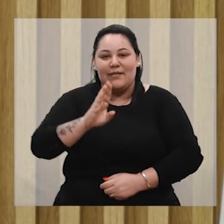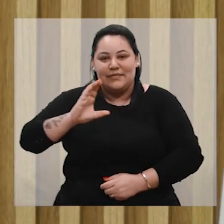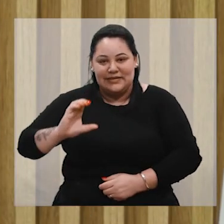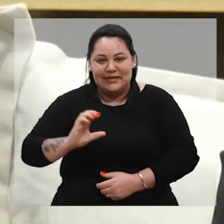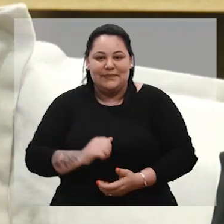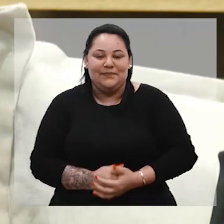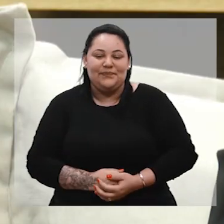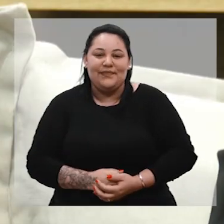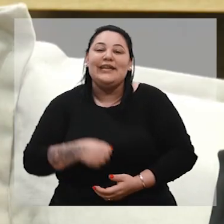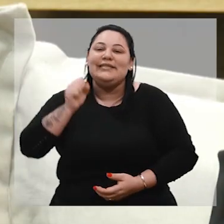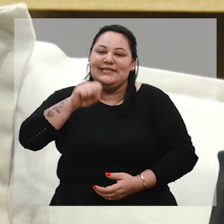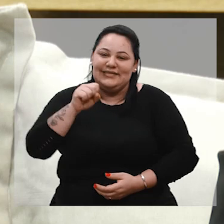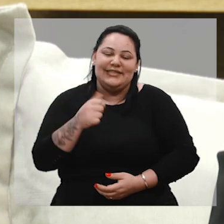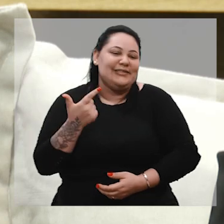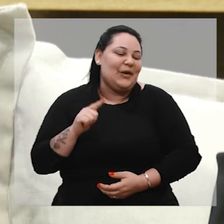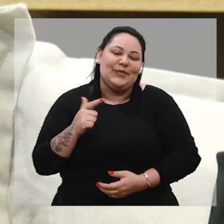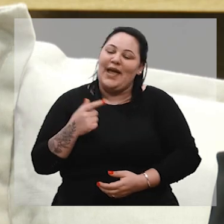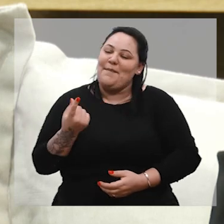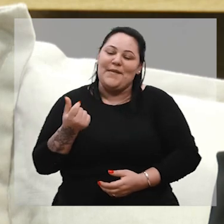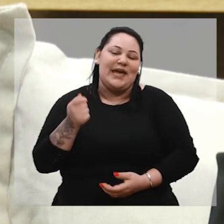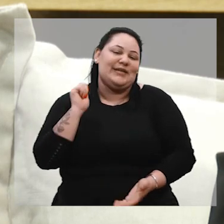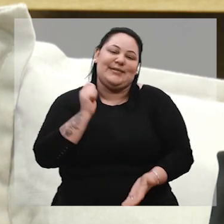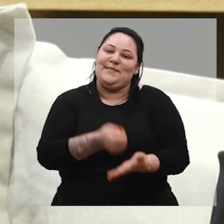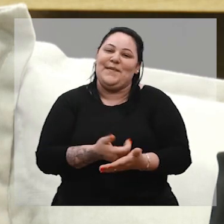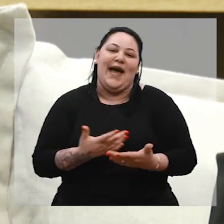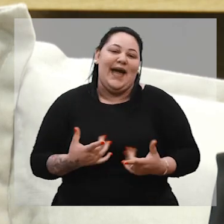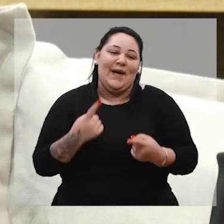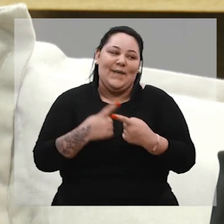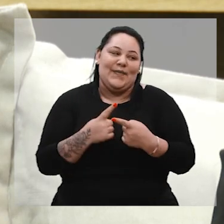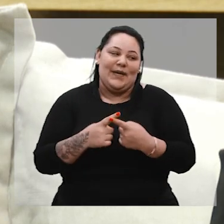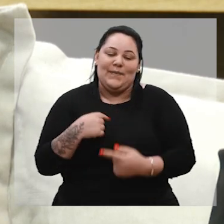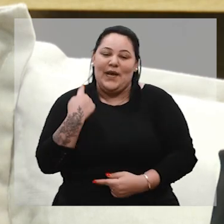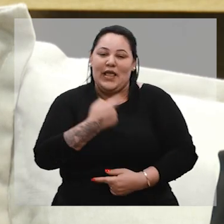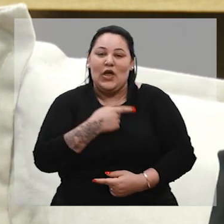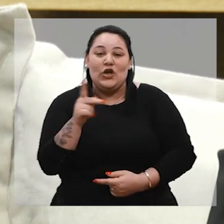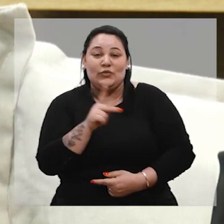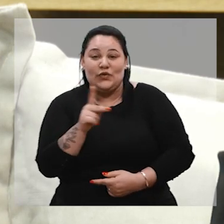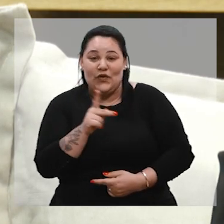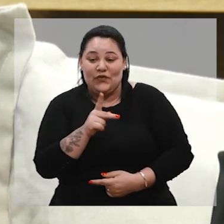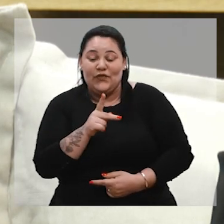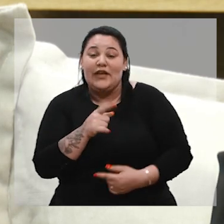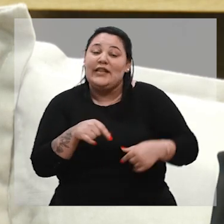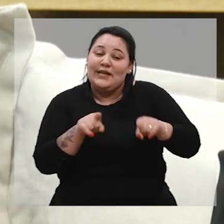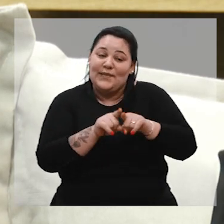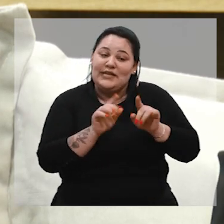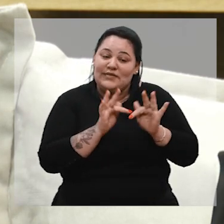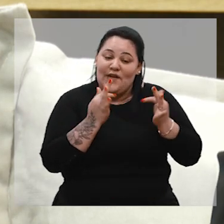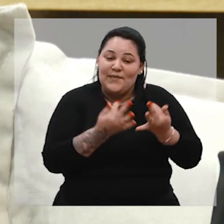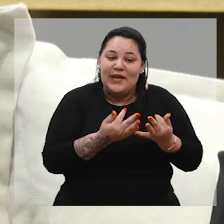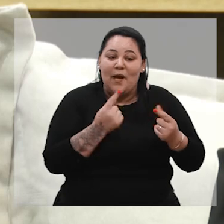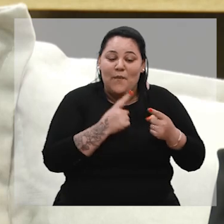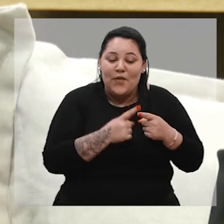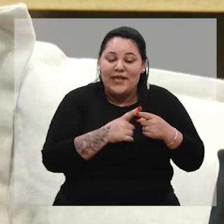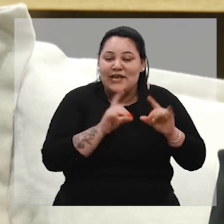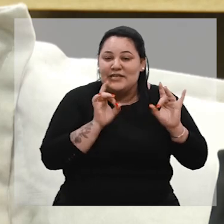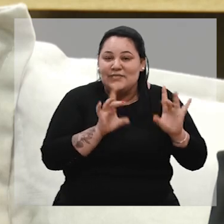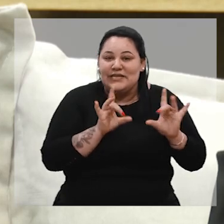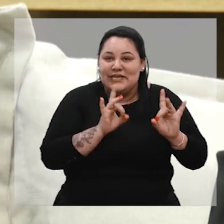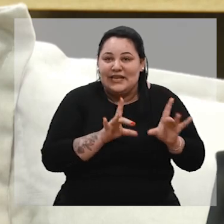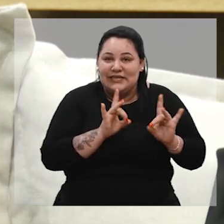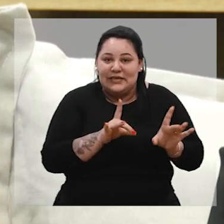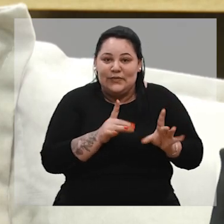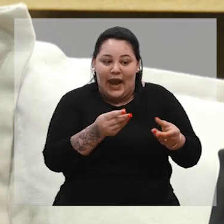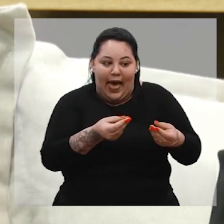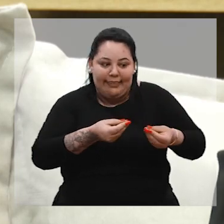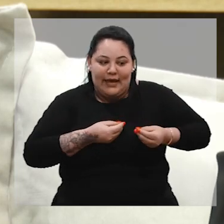alfabetizadora. Sim, isso é uma coisa que não tem preço para nós, professores, e também para as famílias, porque a